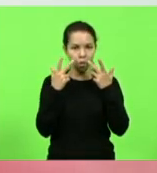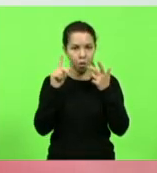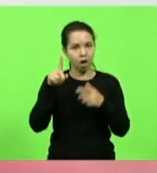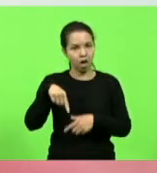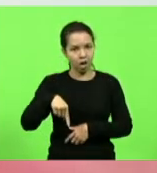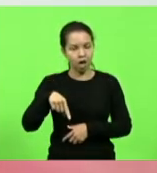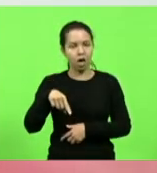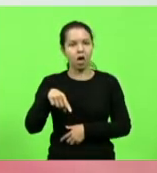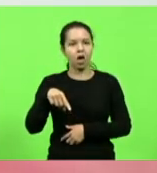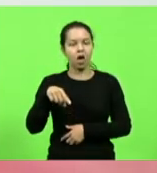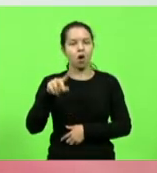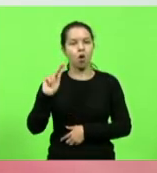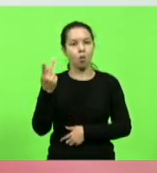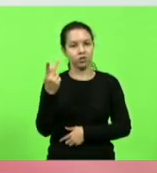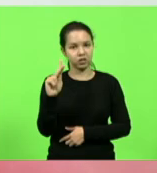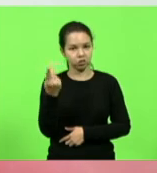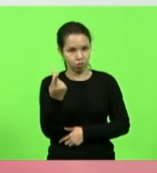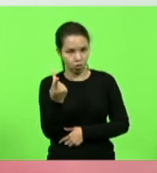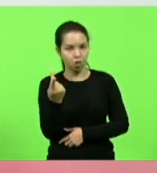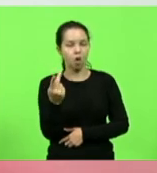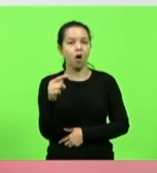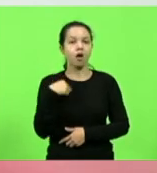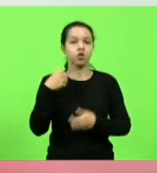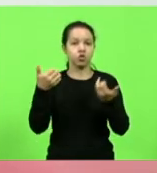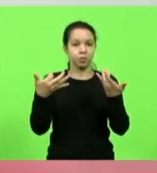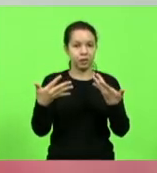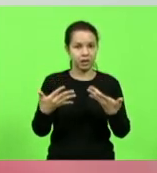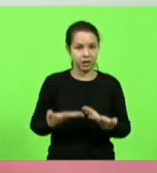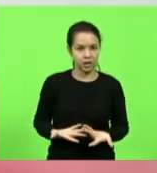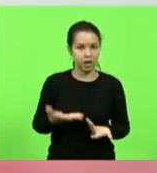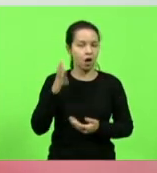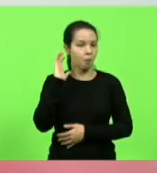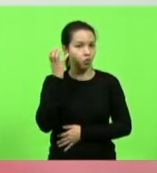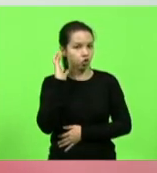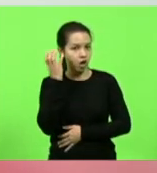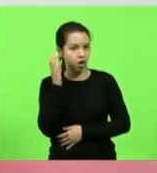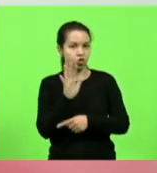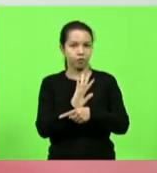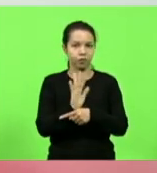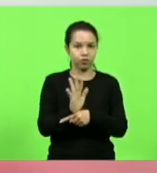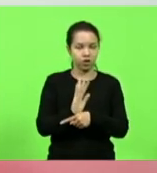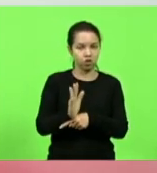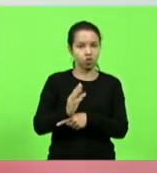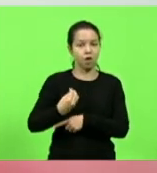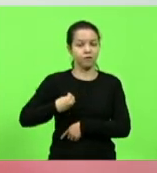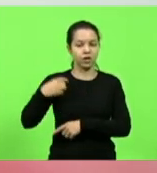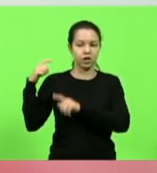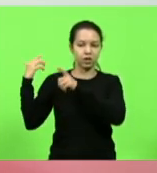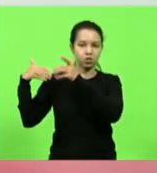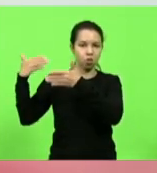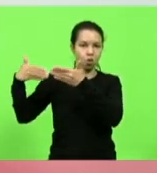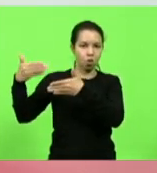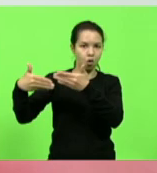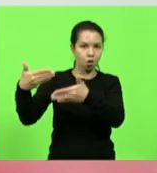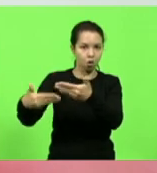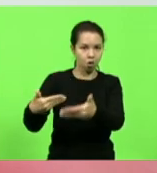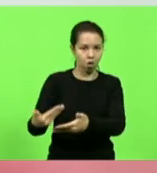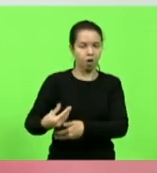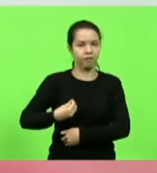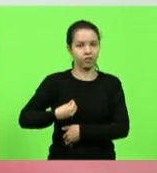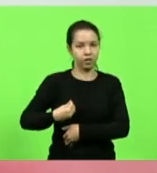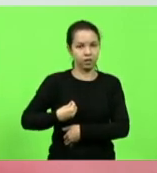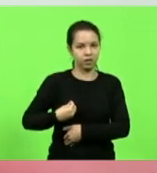e vídeo sobre suas trajetórias, vidas e existências enquanto